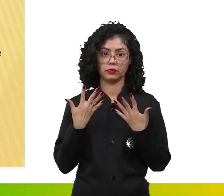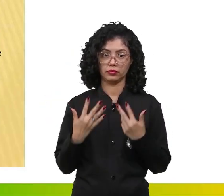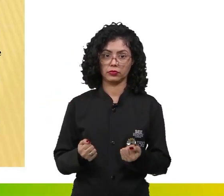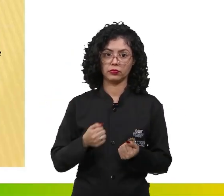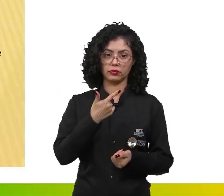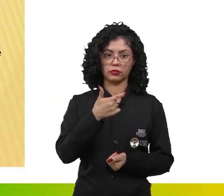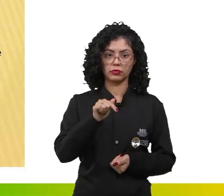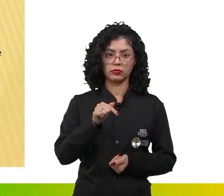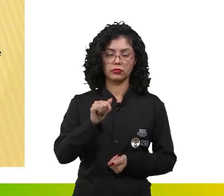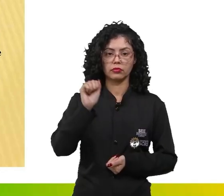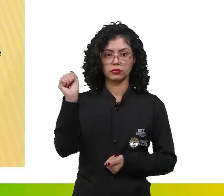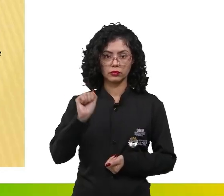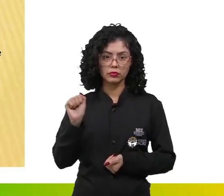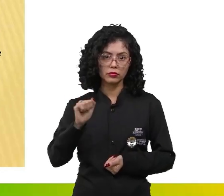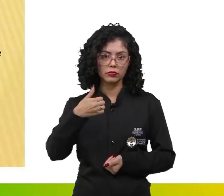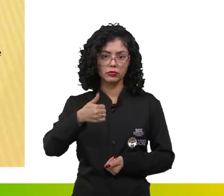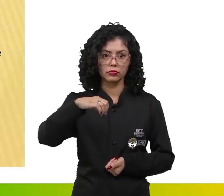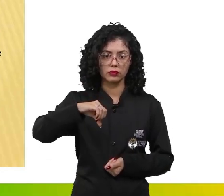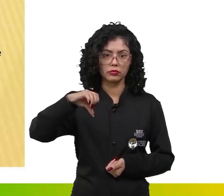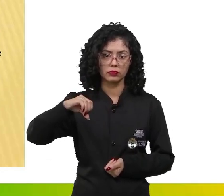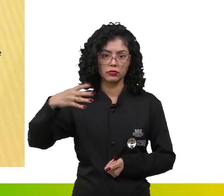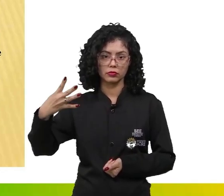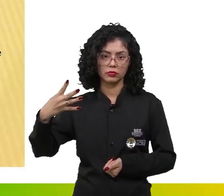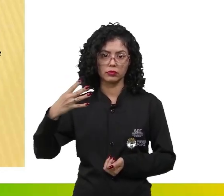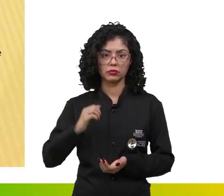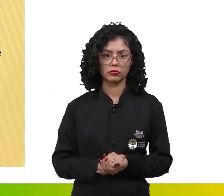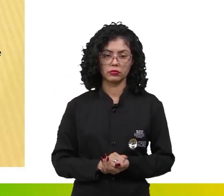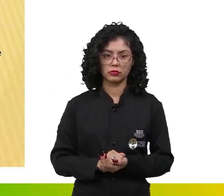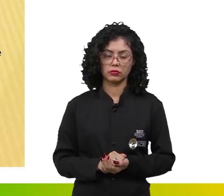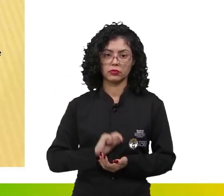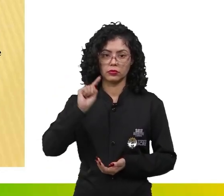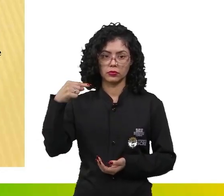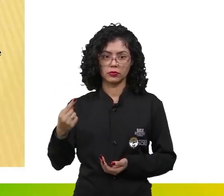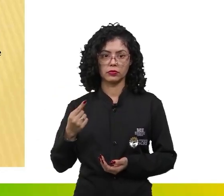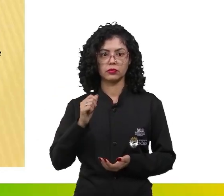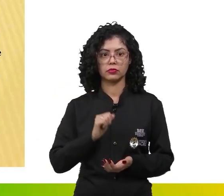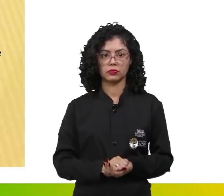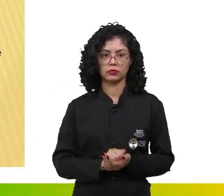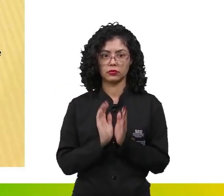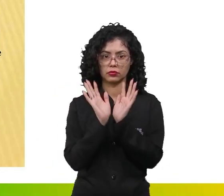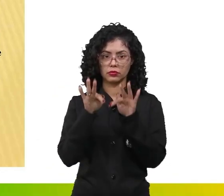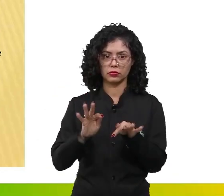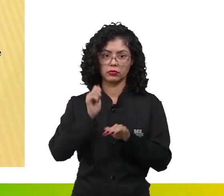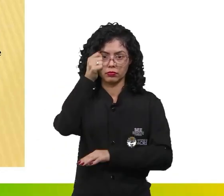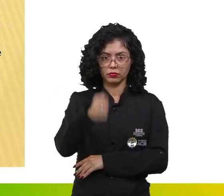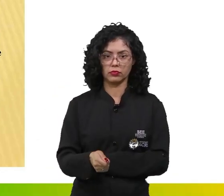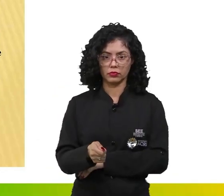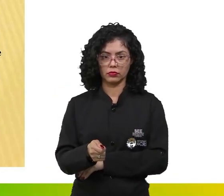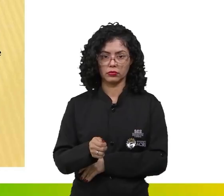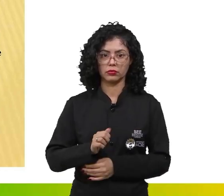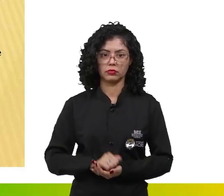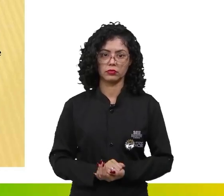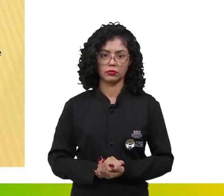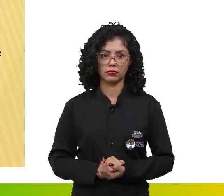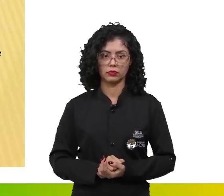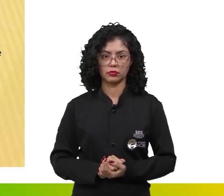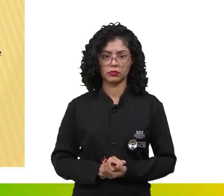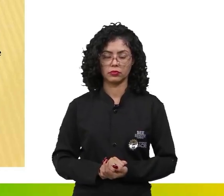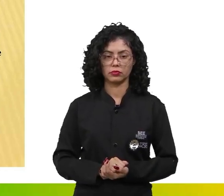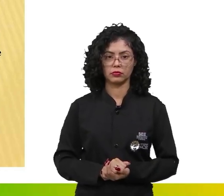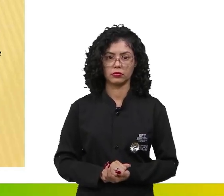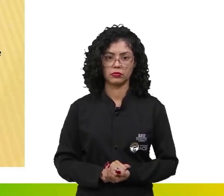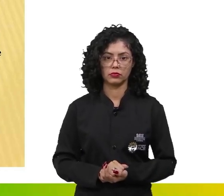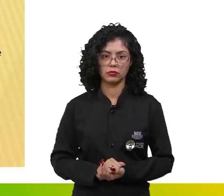em 27 de abril de 1944, logo após o fim do regime do